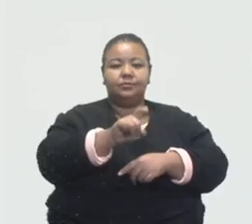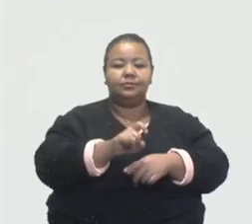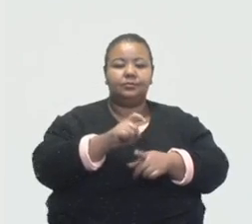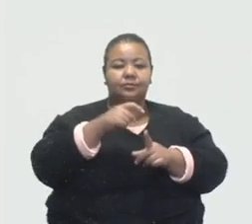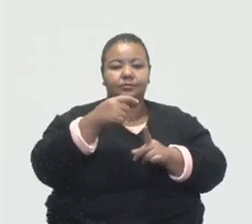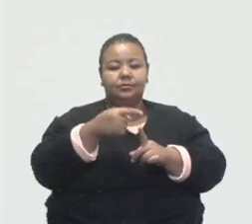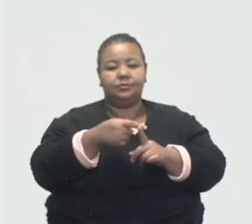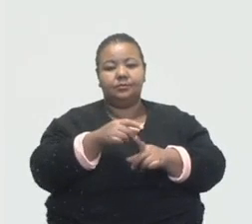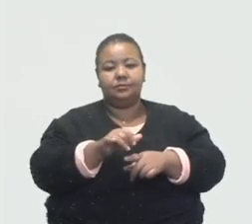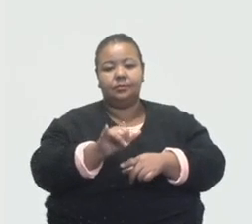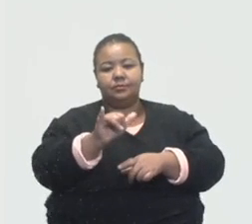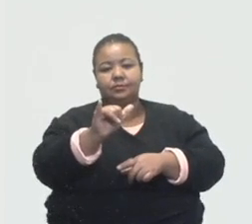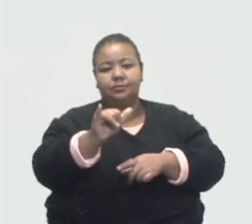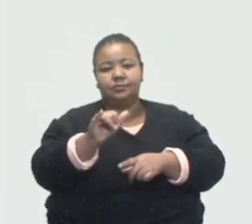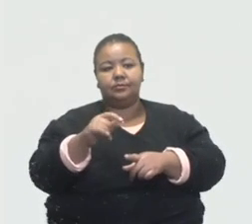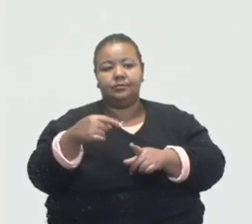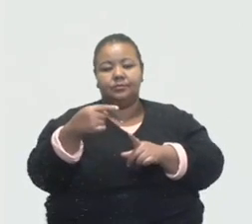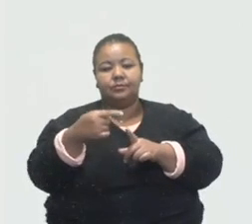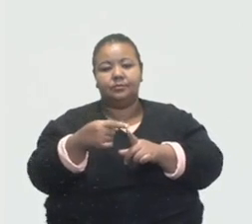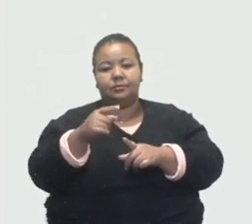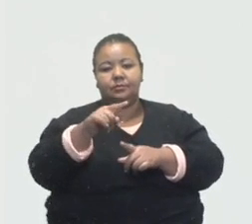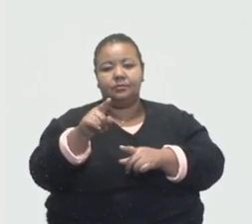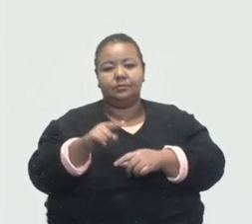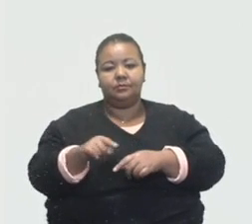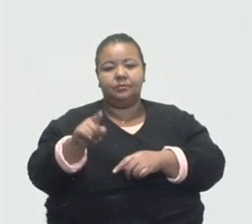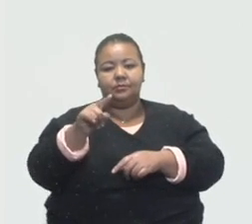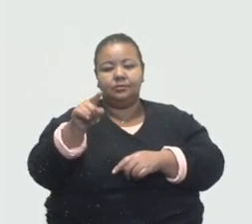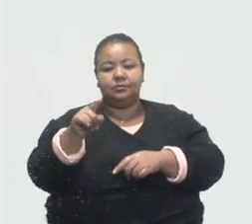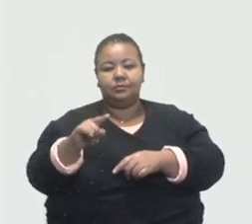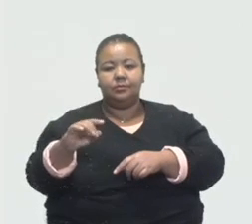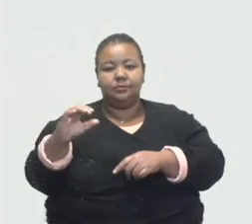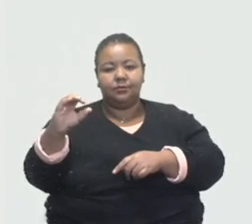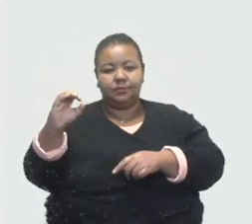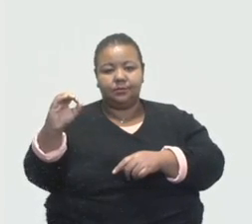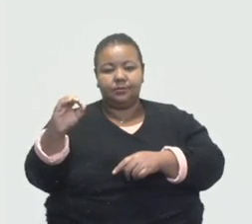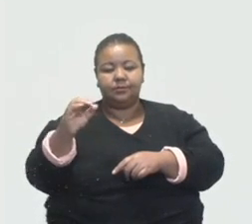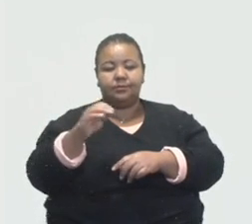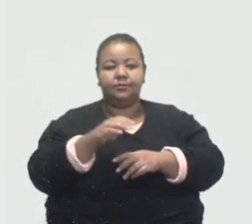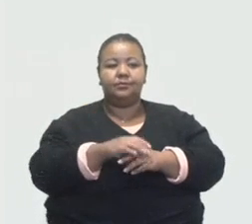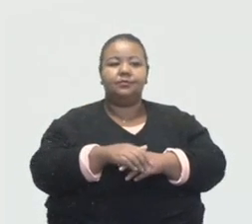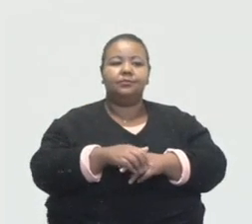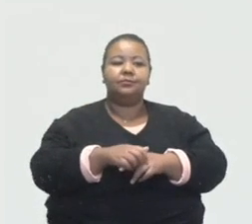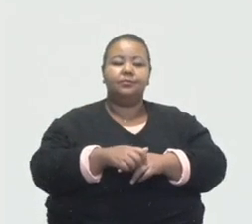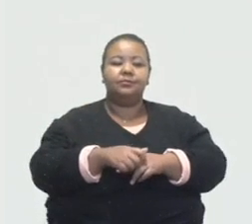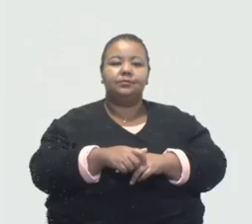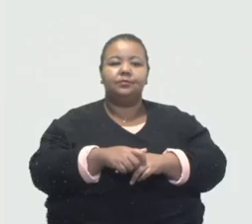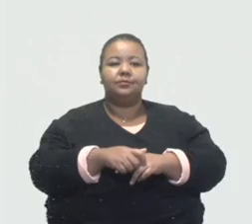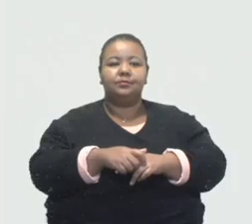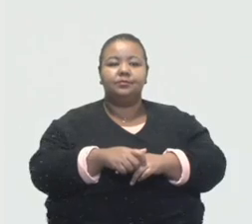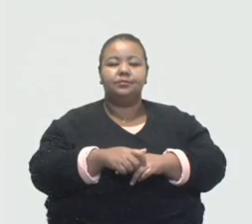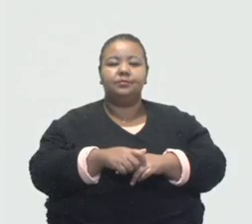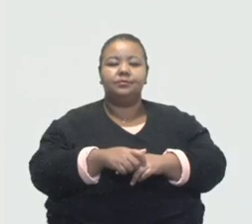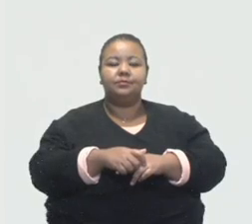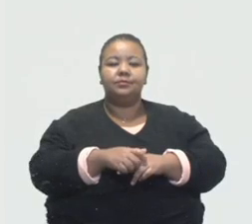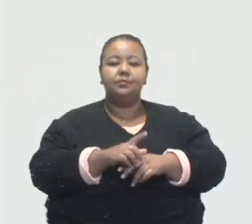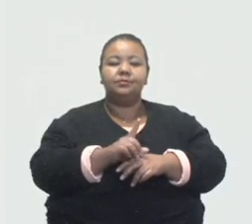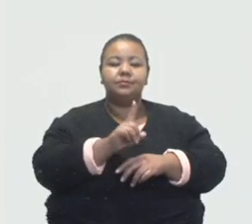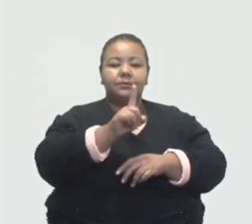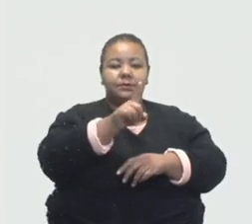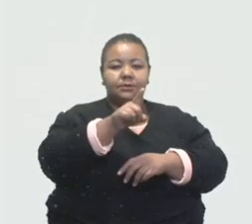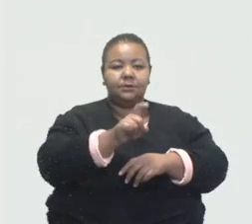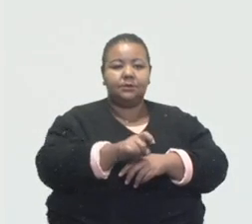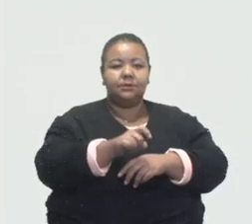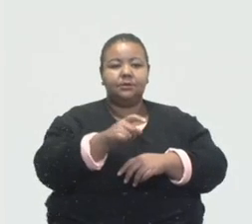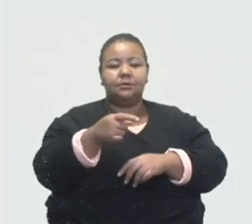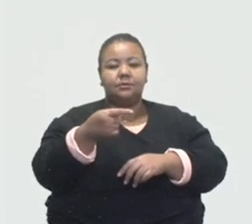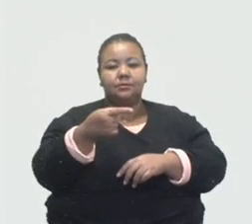mais y mais z igual a zero. Aqui na segunda equação, a gente pode concluir que x